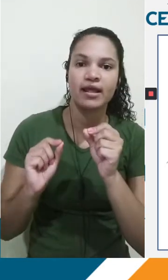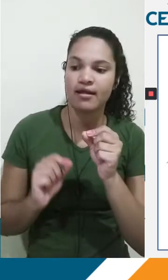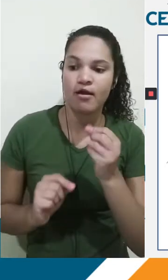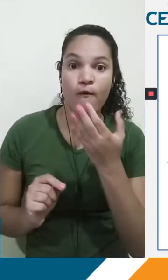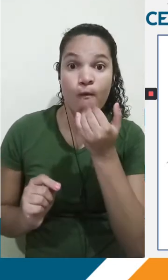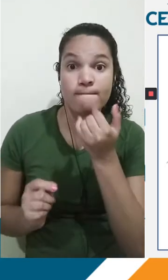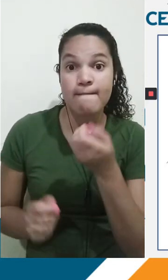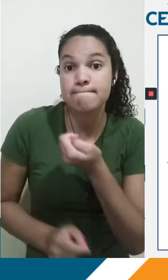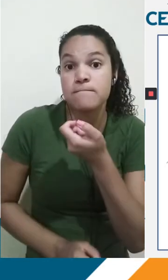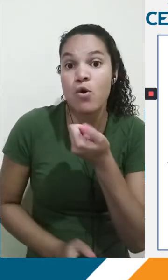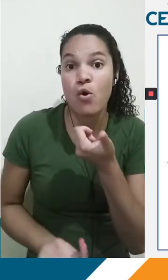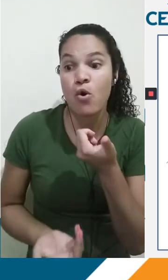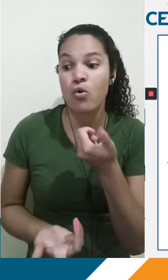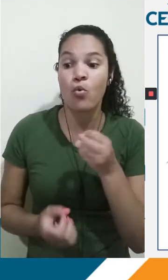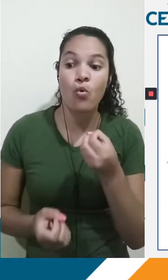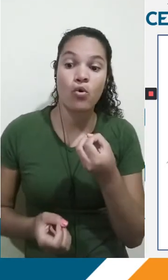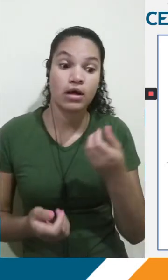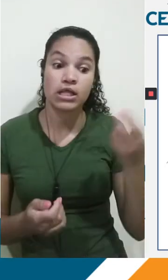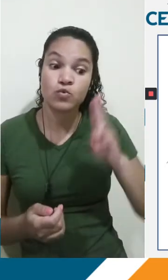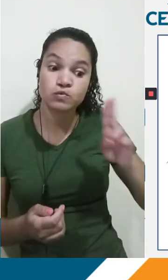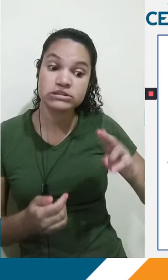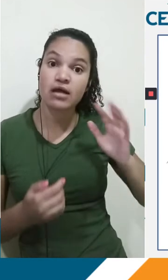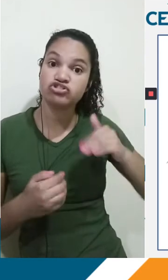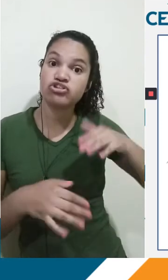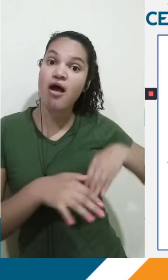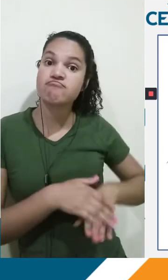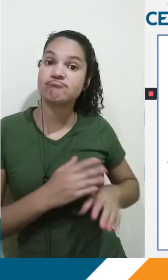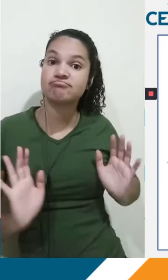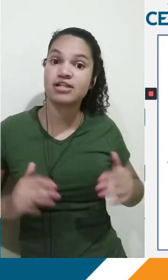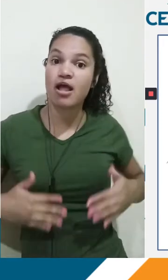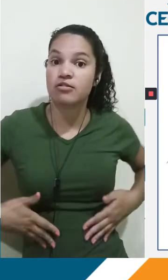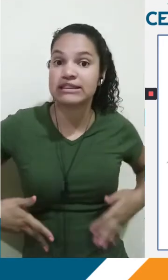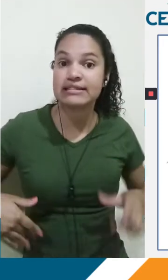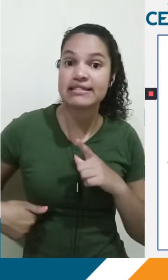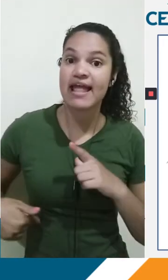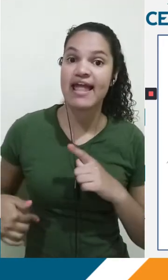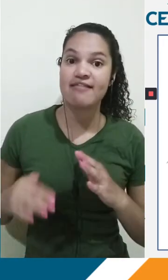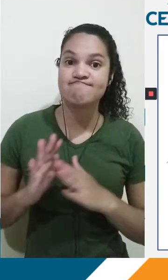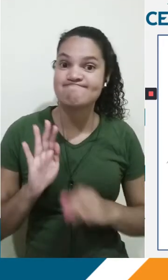utilizar, disponibilizar os ácidos graxos, a gordura, os